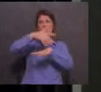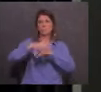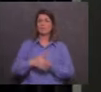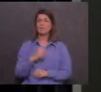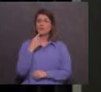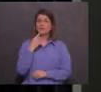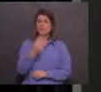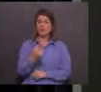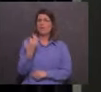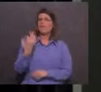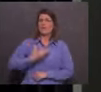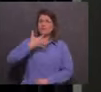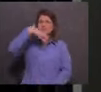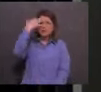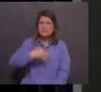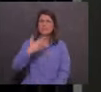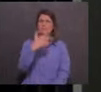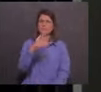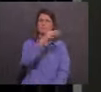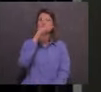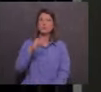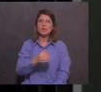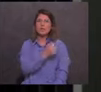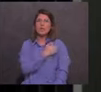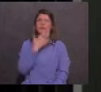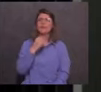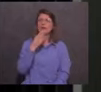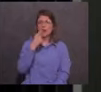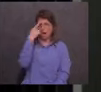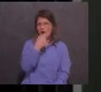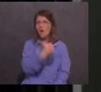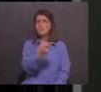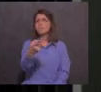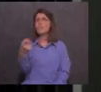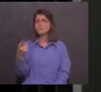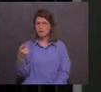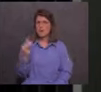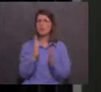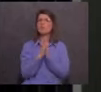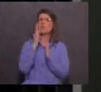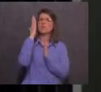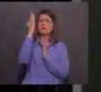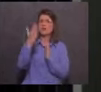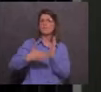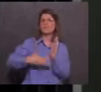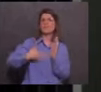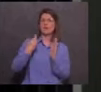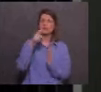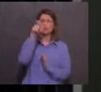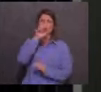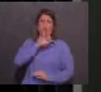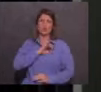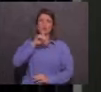saiba com absoluta certeza toda a casa de Israel que Deus fez Senhor e Messias